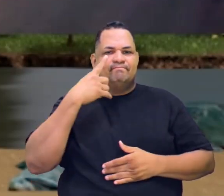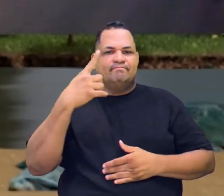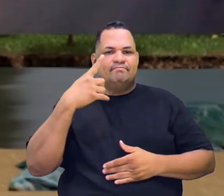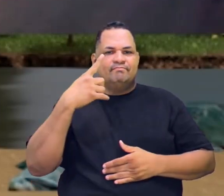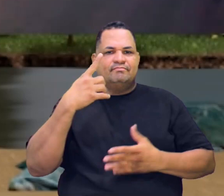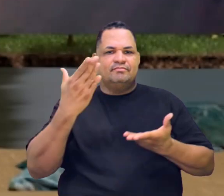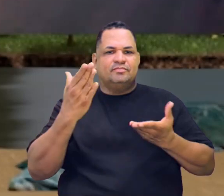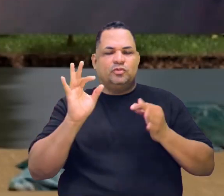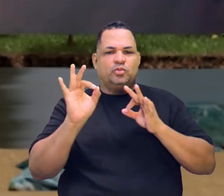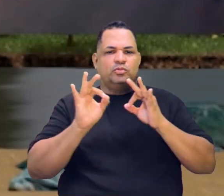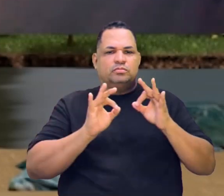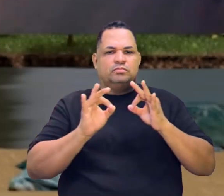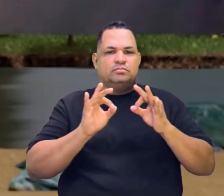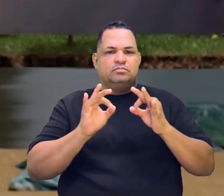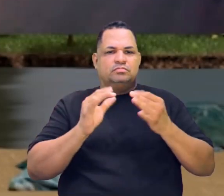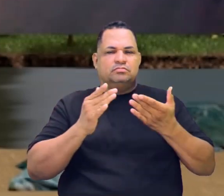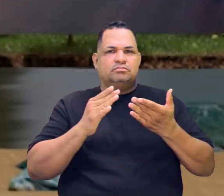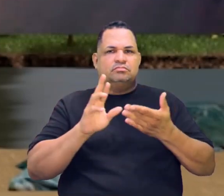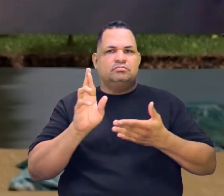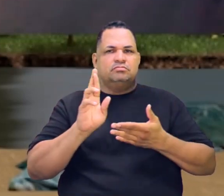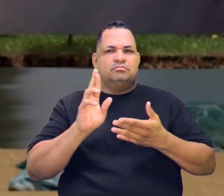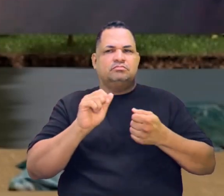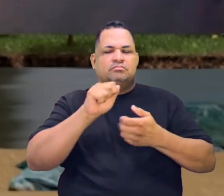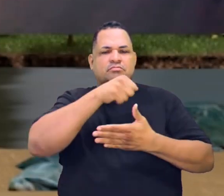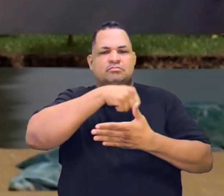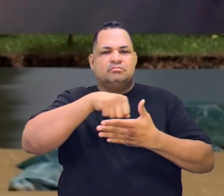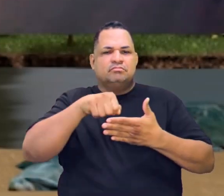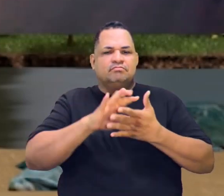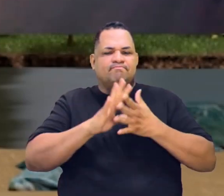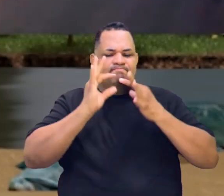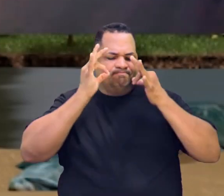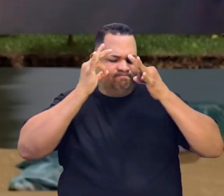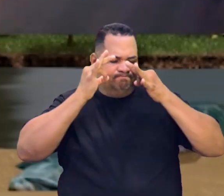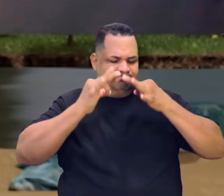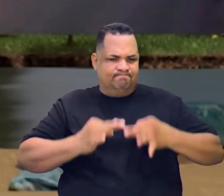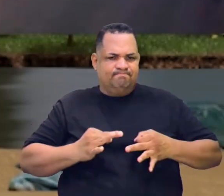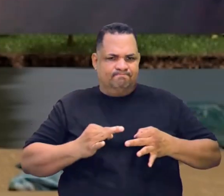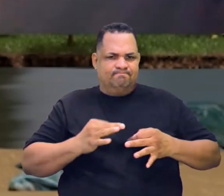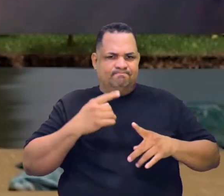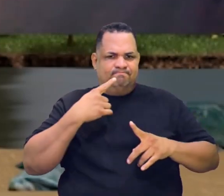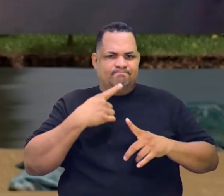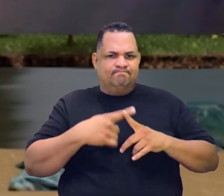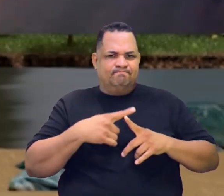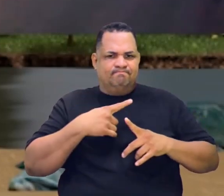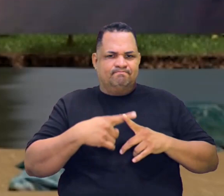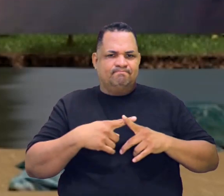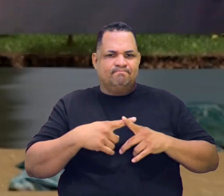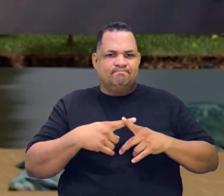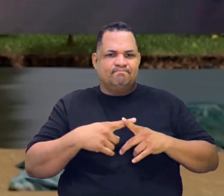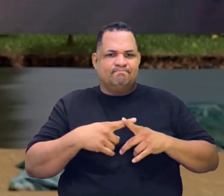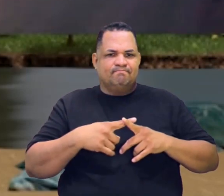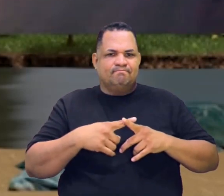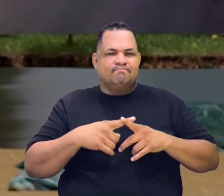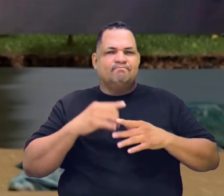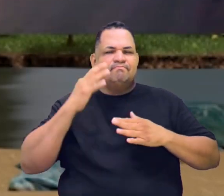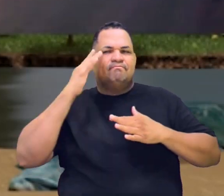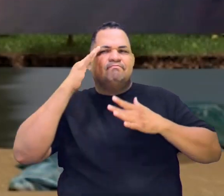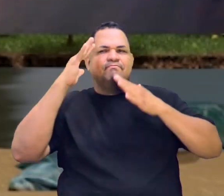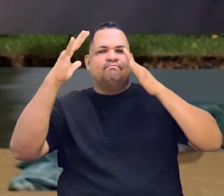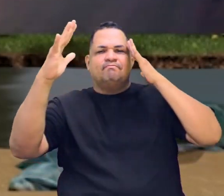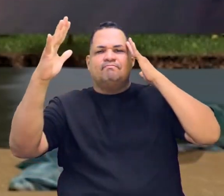música, o compositor, ele acertou em cheia. Porque ele faz assim uma viagem,